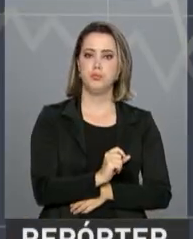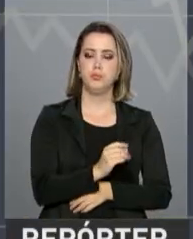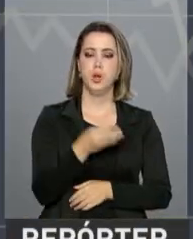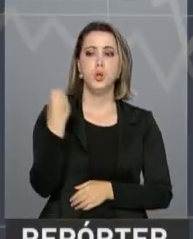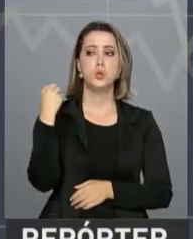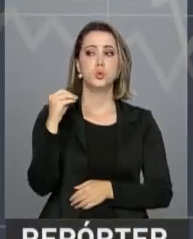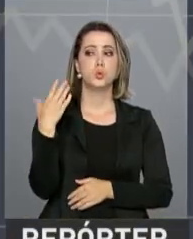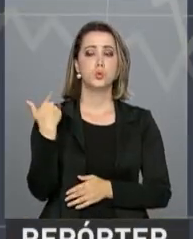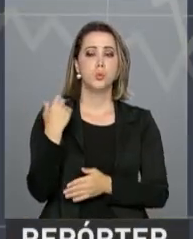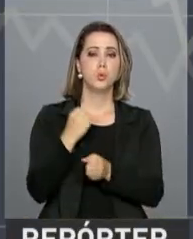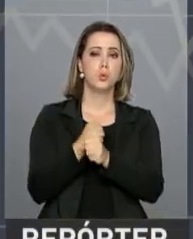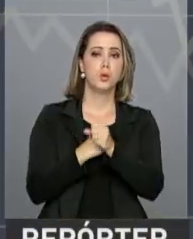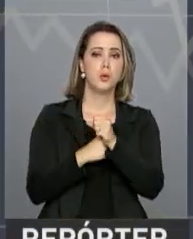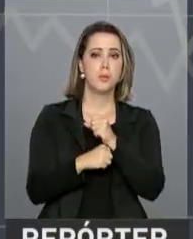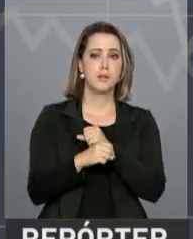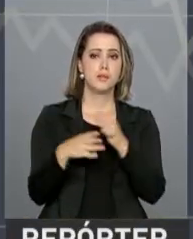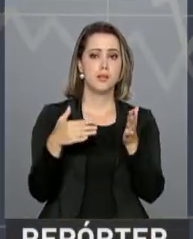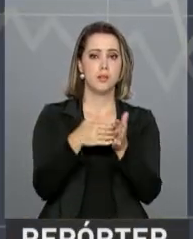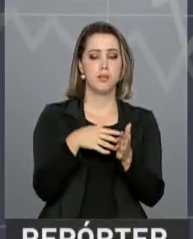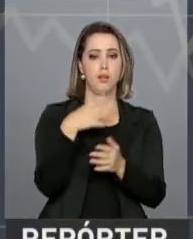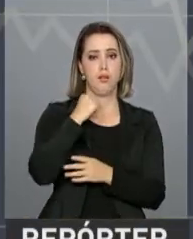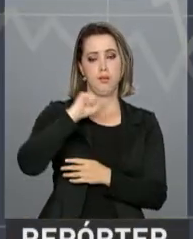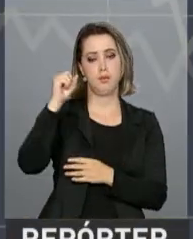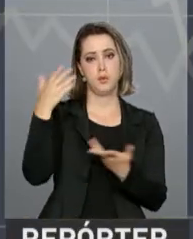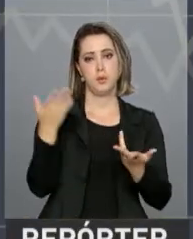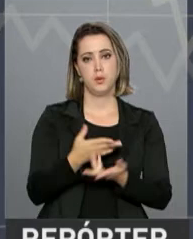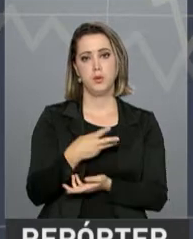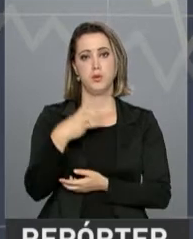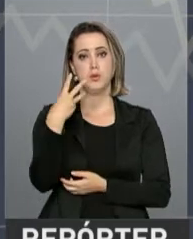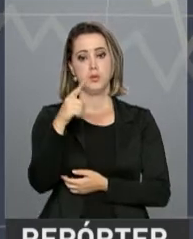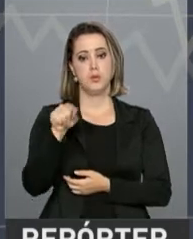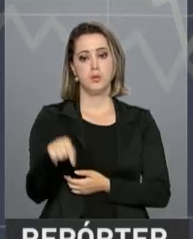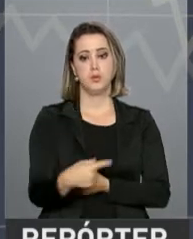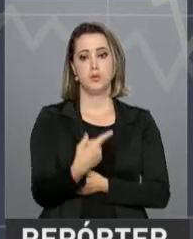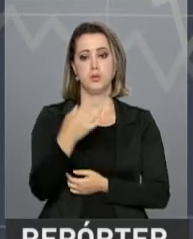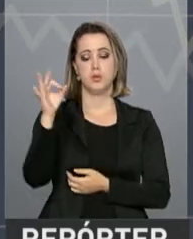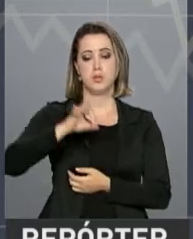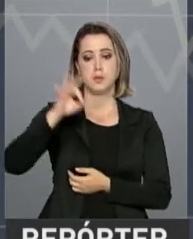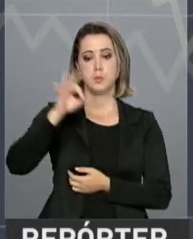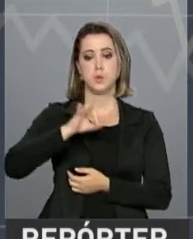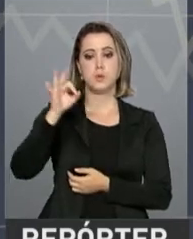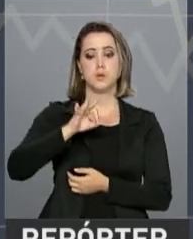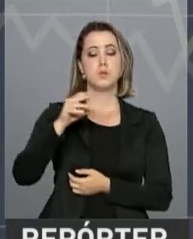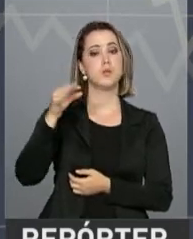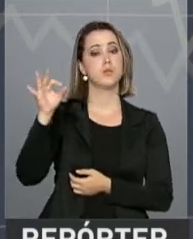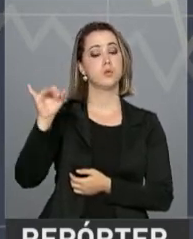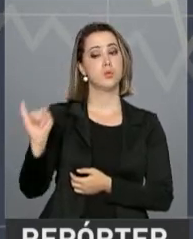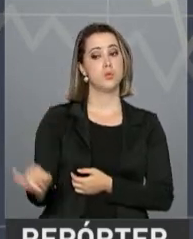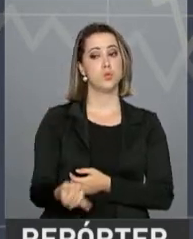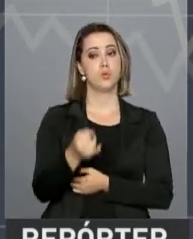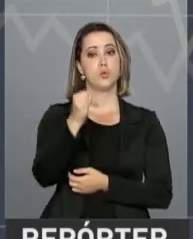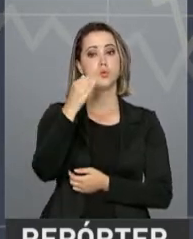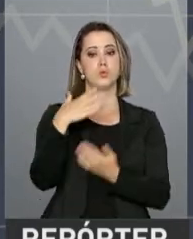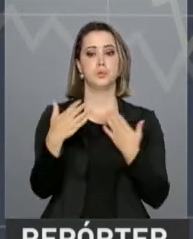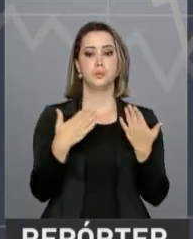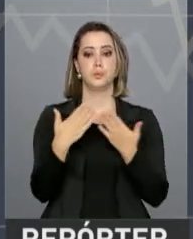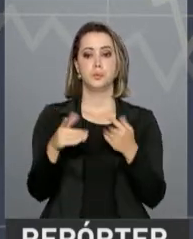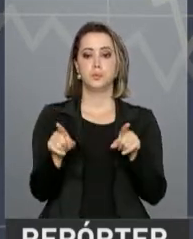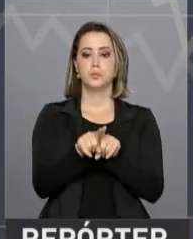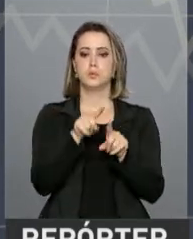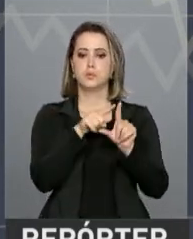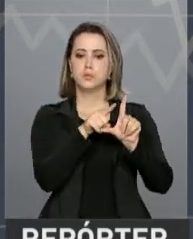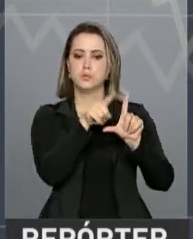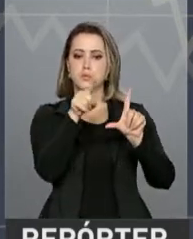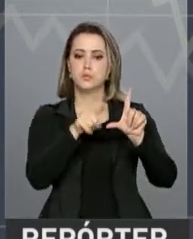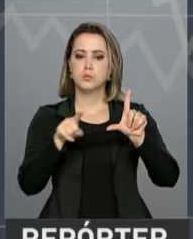até abril deste ano o banco central cortou três pontos percentuais nos juros no período a selic